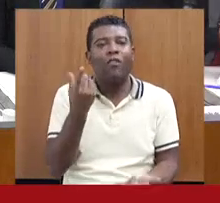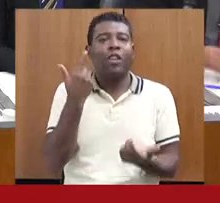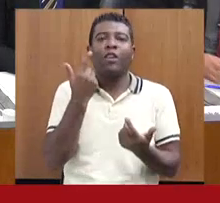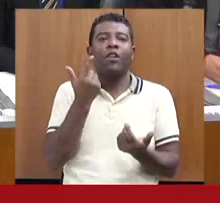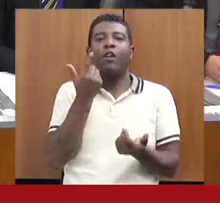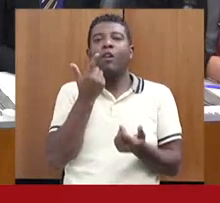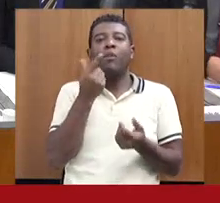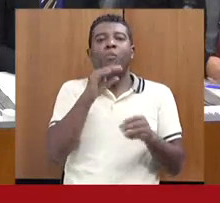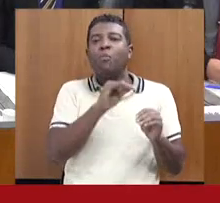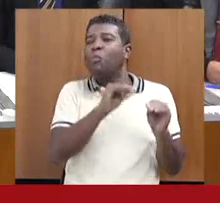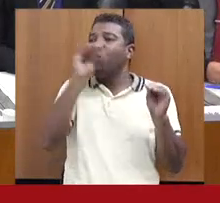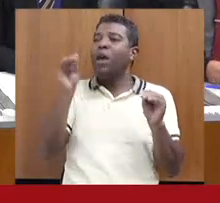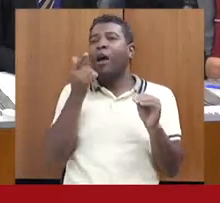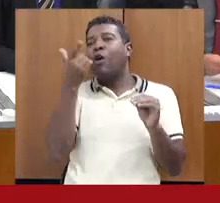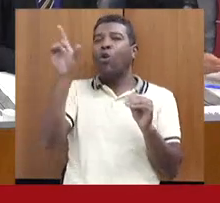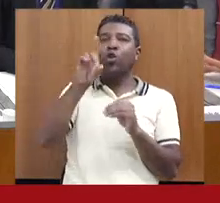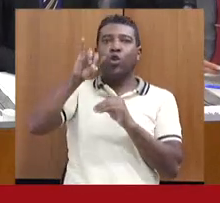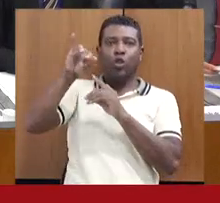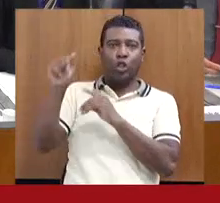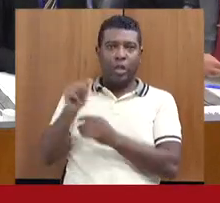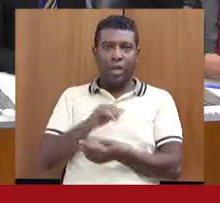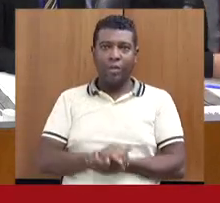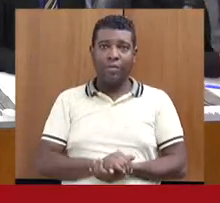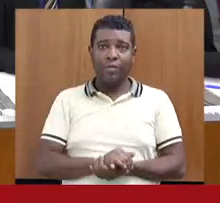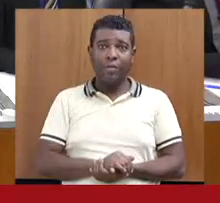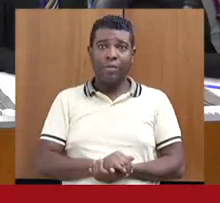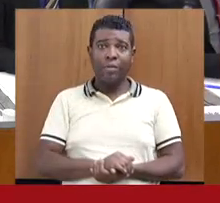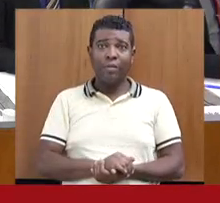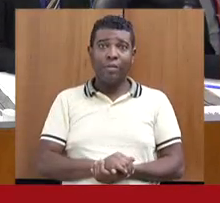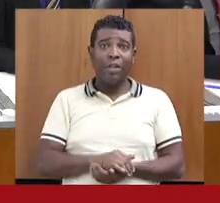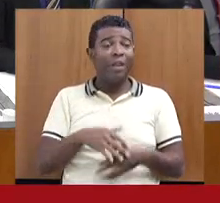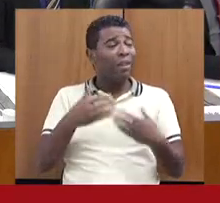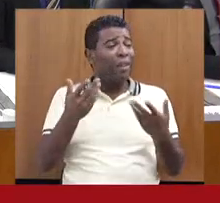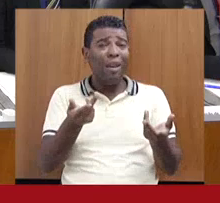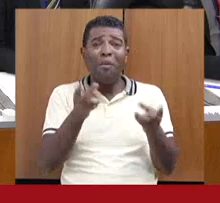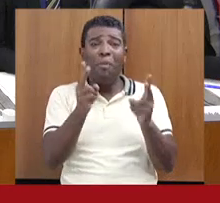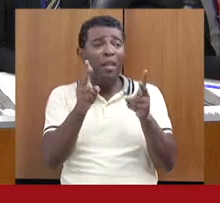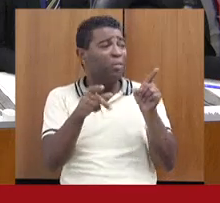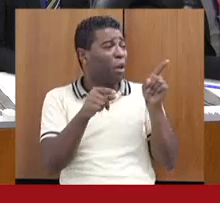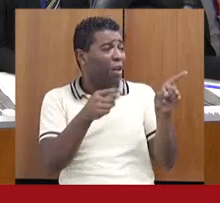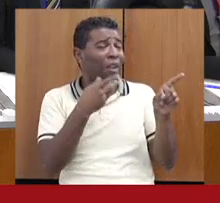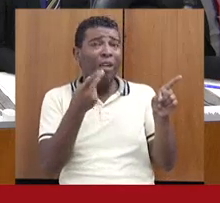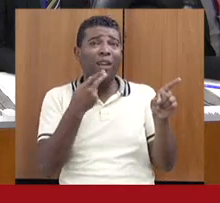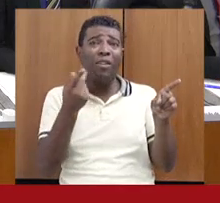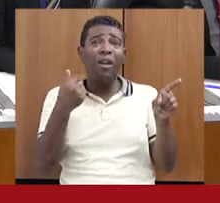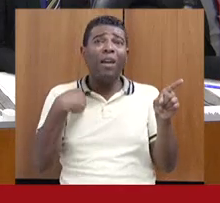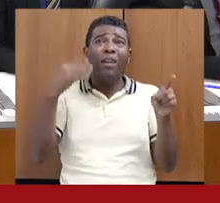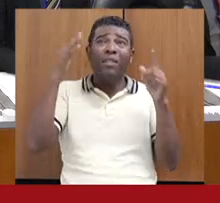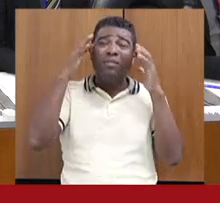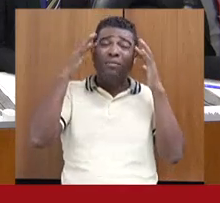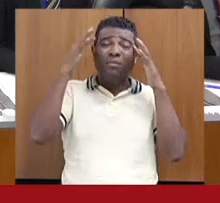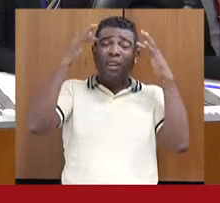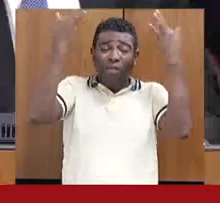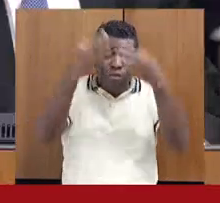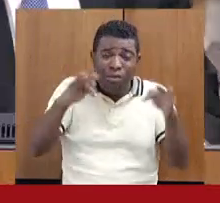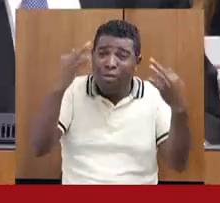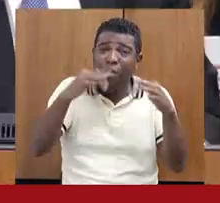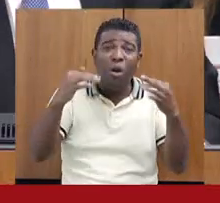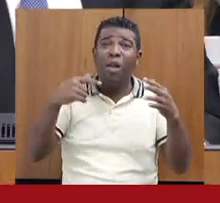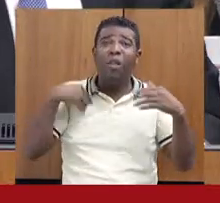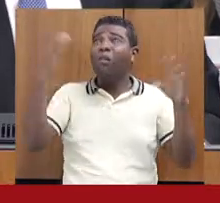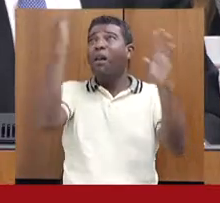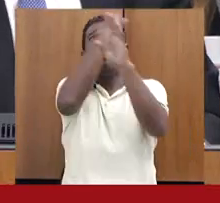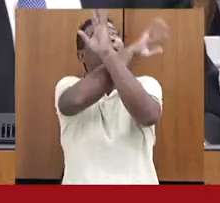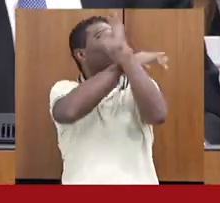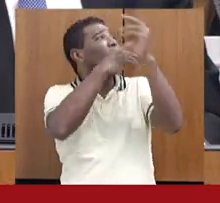A despeito do que o deputado Lelec falou, eu não estou conseguindo ouvir nada e eu já estou com um problema aqui. Minha cabeça aqui já estou completamente desnorteado